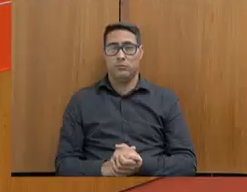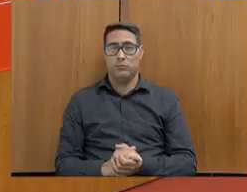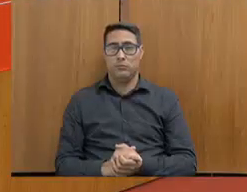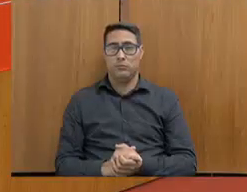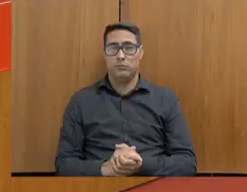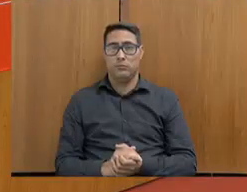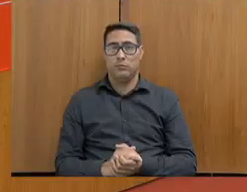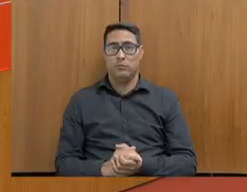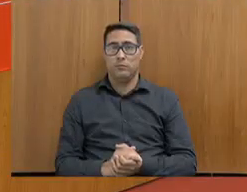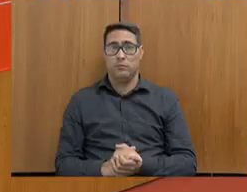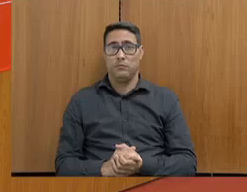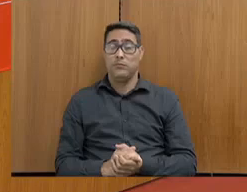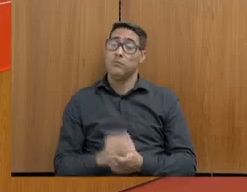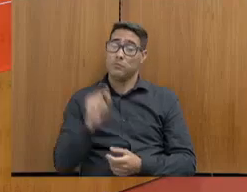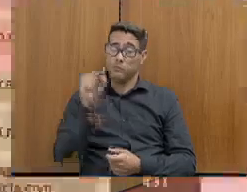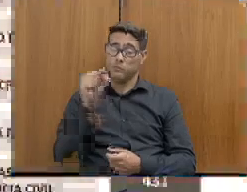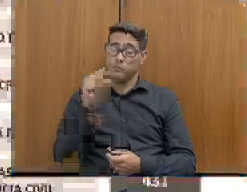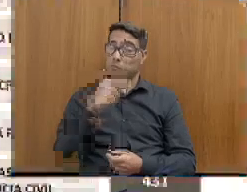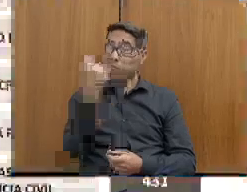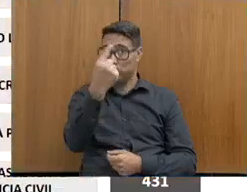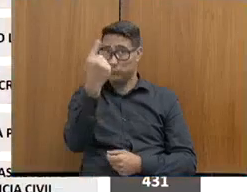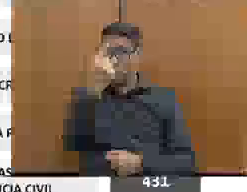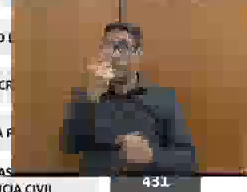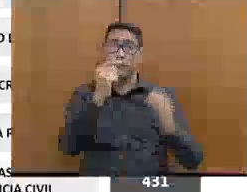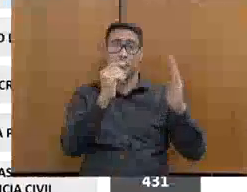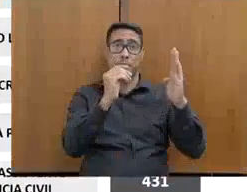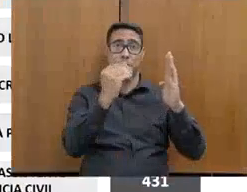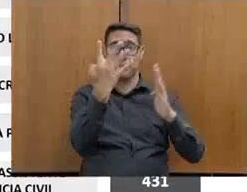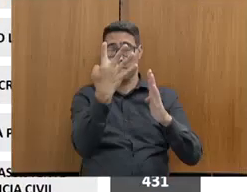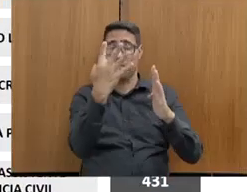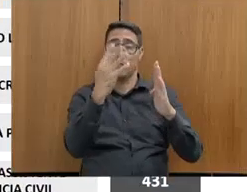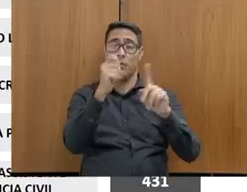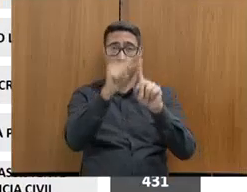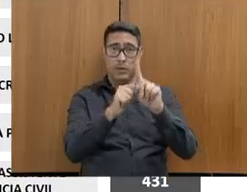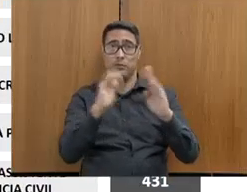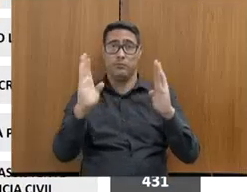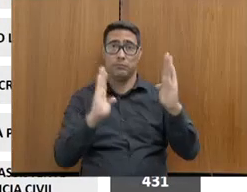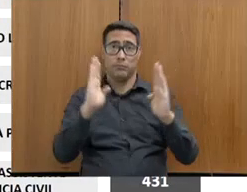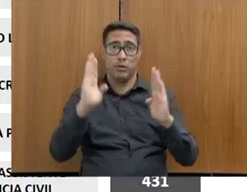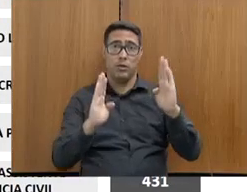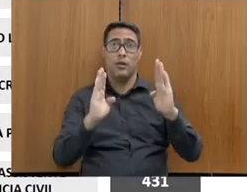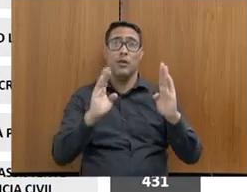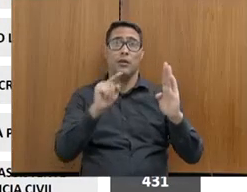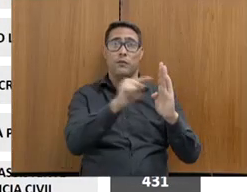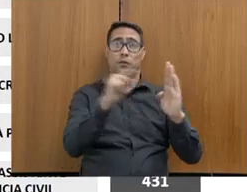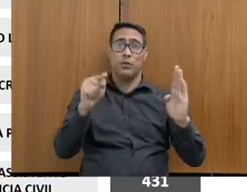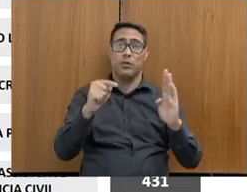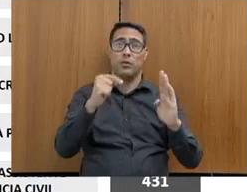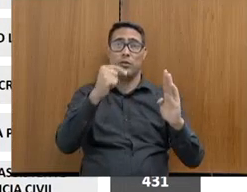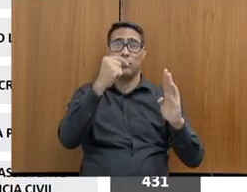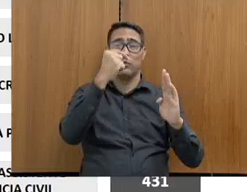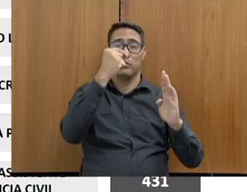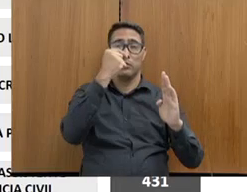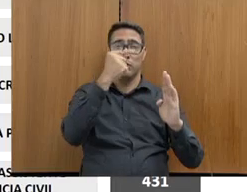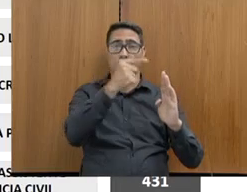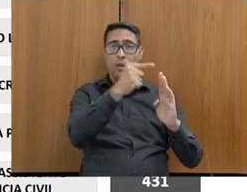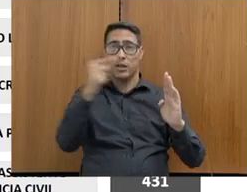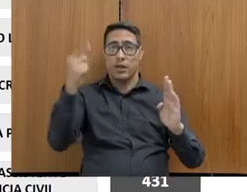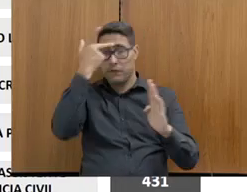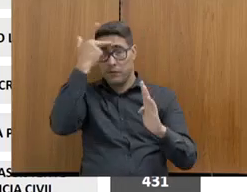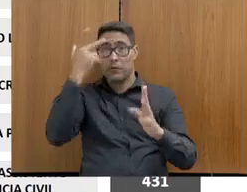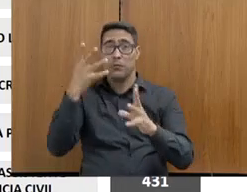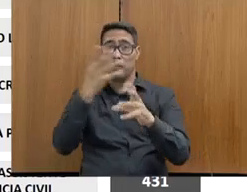nesse primeiro quadrimestre foram 999 promoções é para servidores policiais e servidores